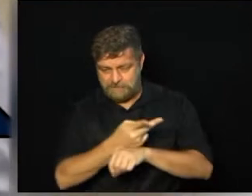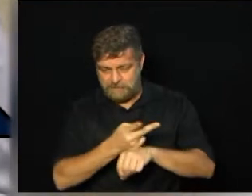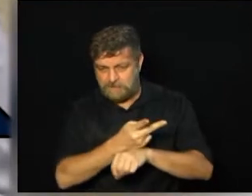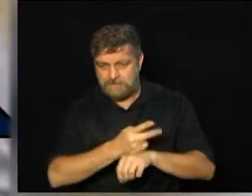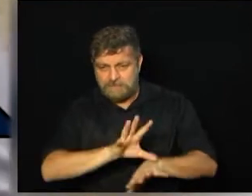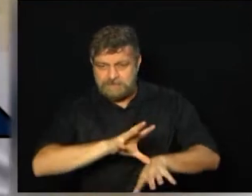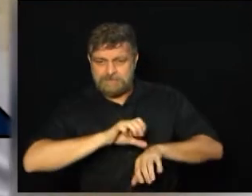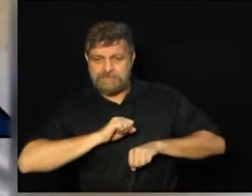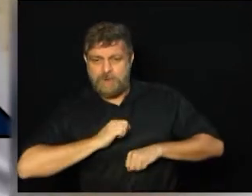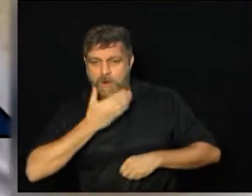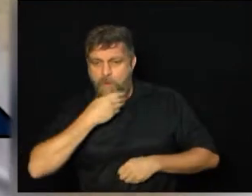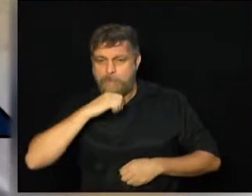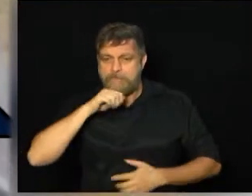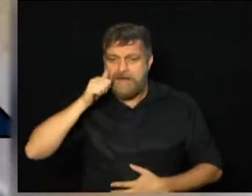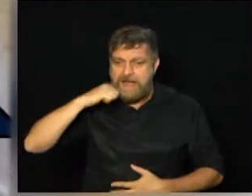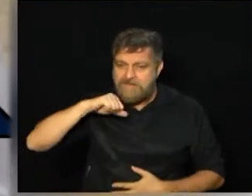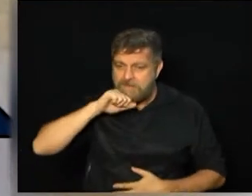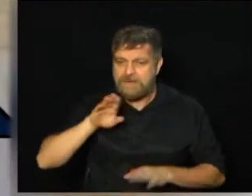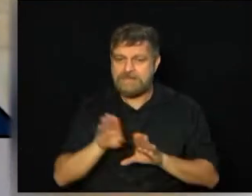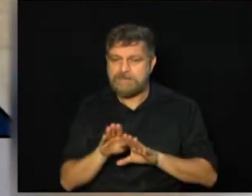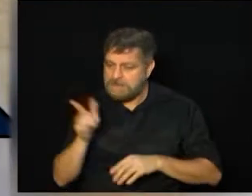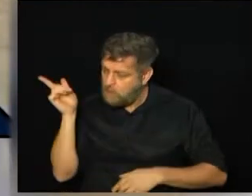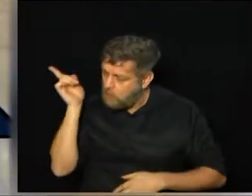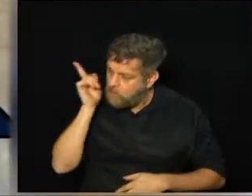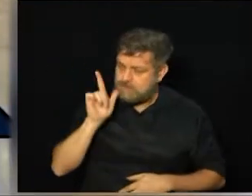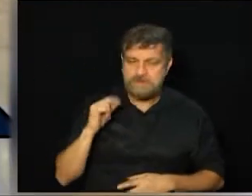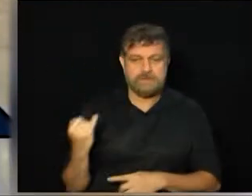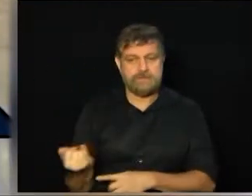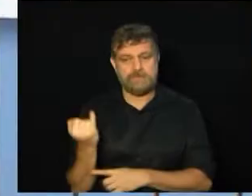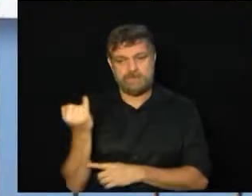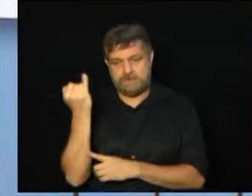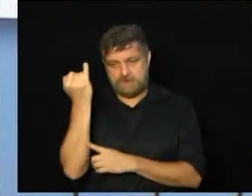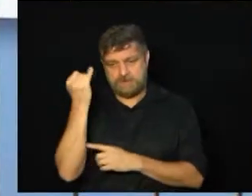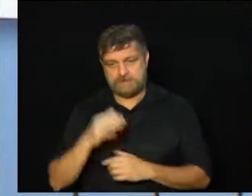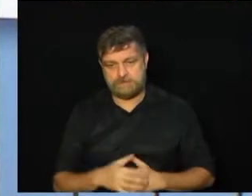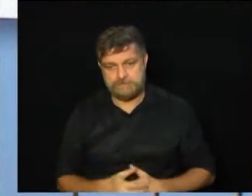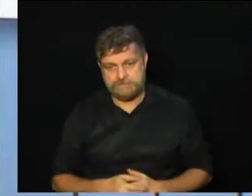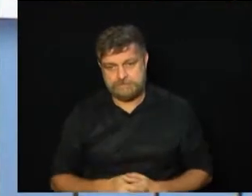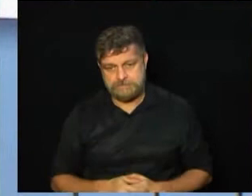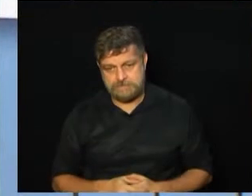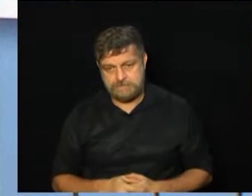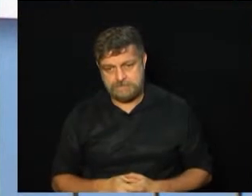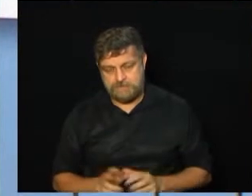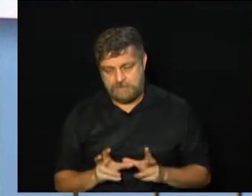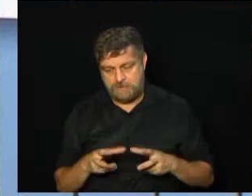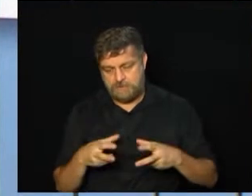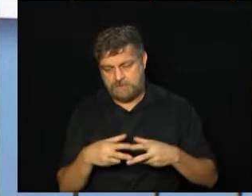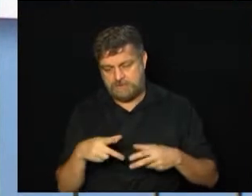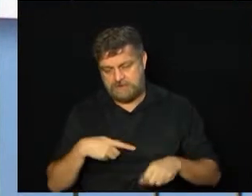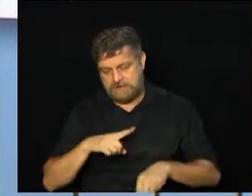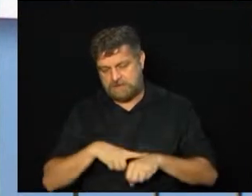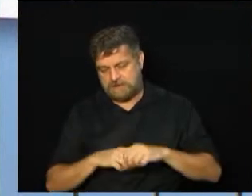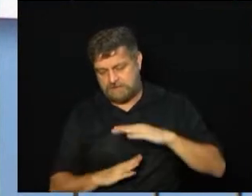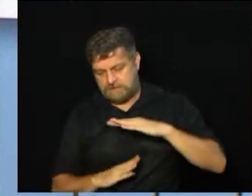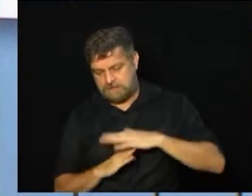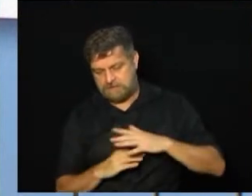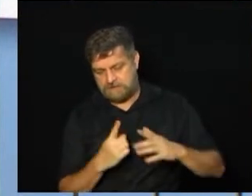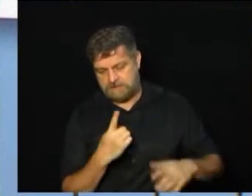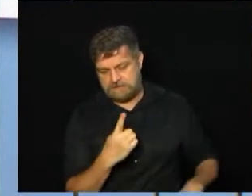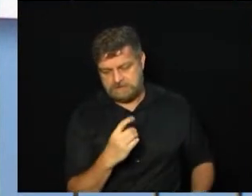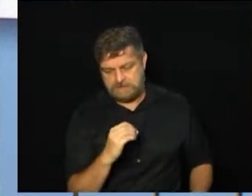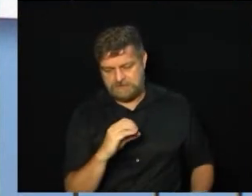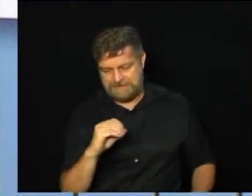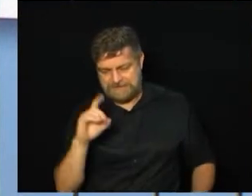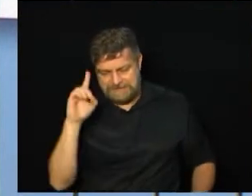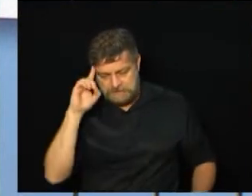isso e os pais, as famílias estão conseguindo. Então isso é muito importante. A comissão tem um prazo de 180